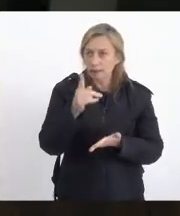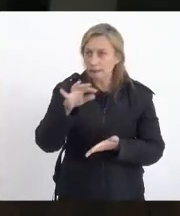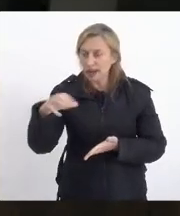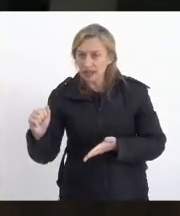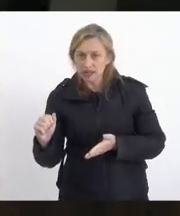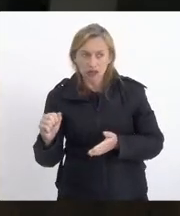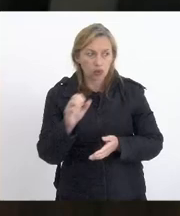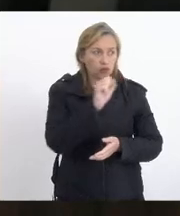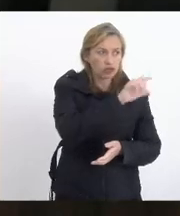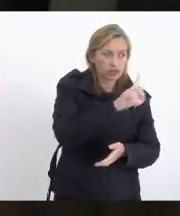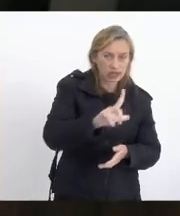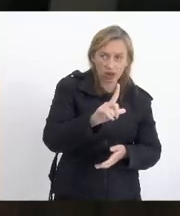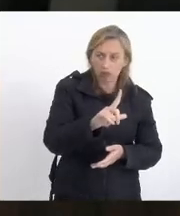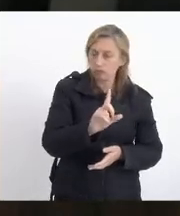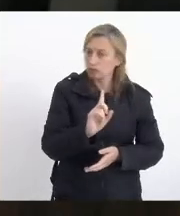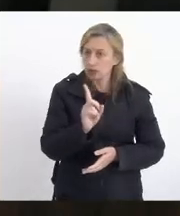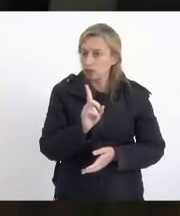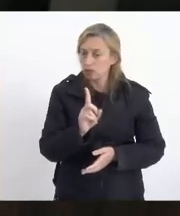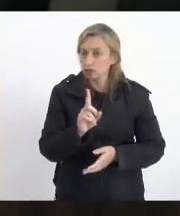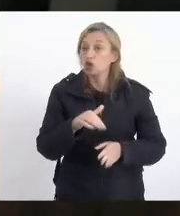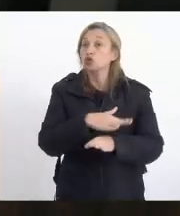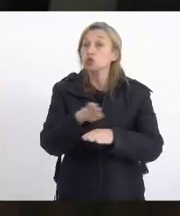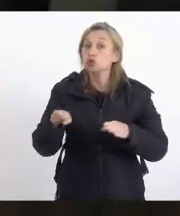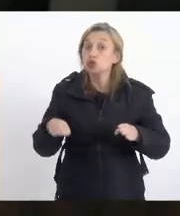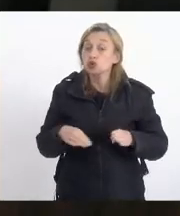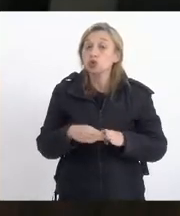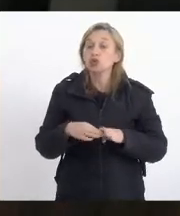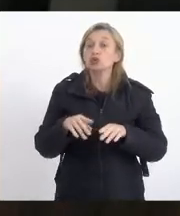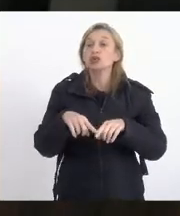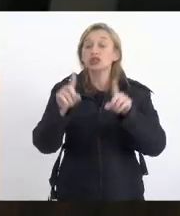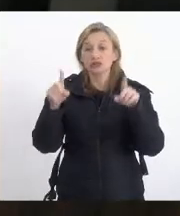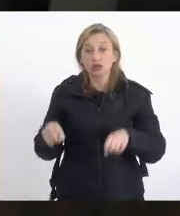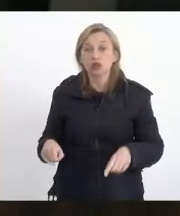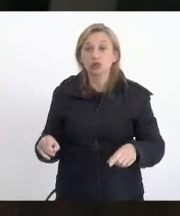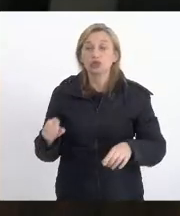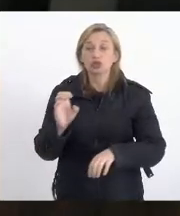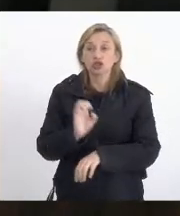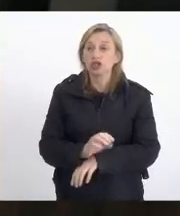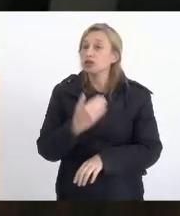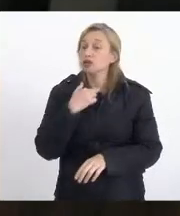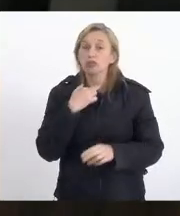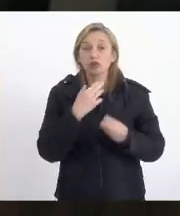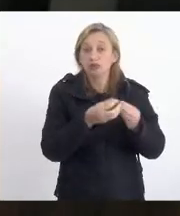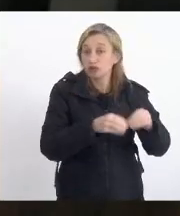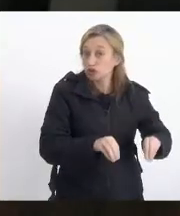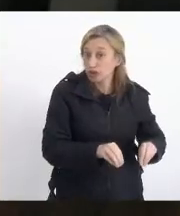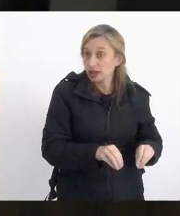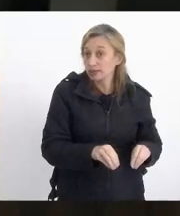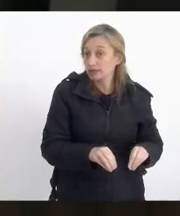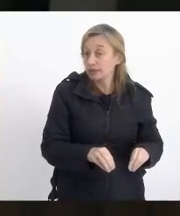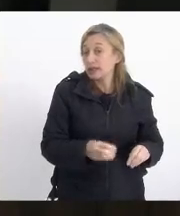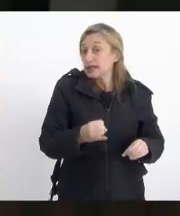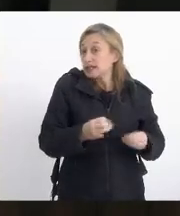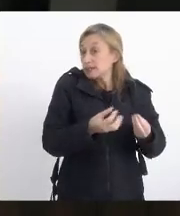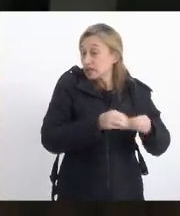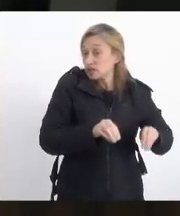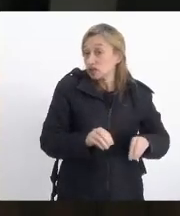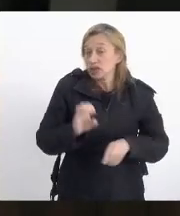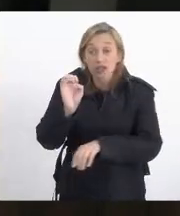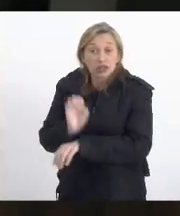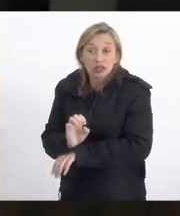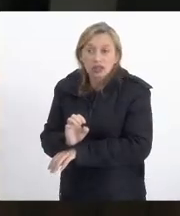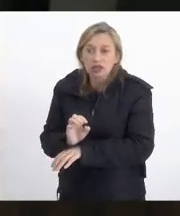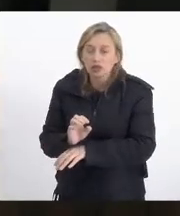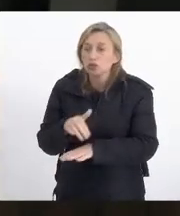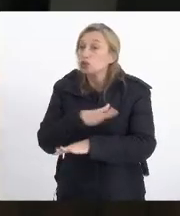dos oficiais. E, nesse aspecto, todos são servidores de um Estado que não pode quebrar. Se o Estado quebrar, praça e oficial fica